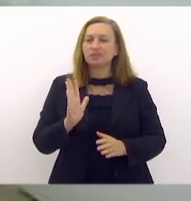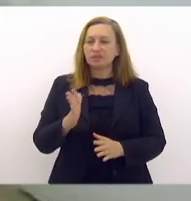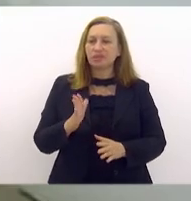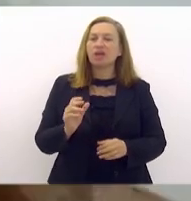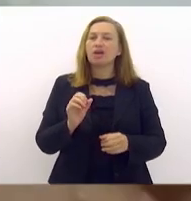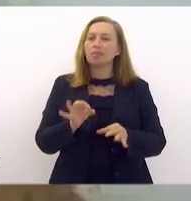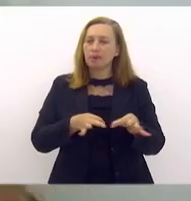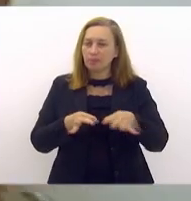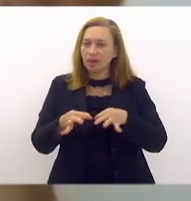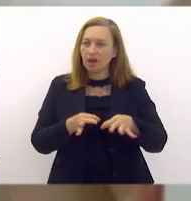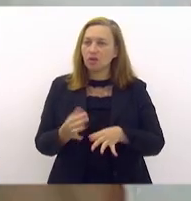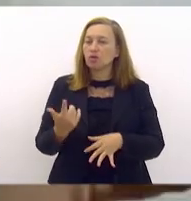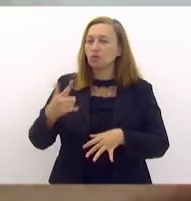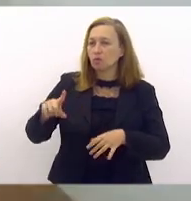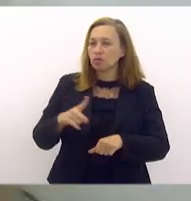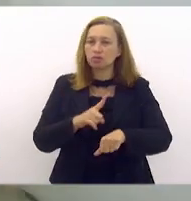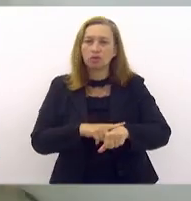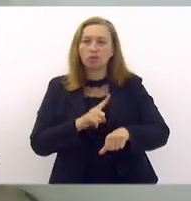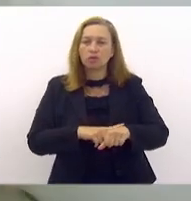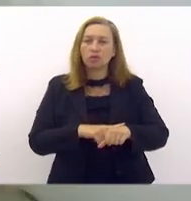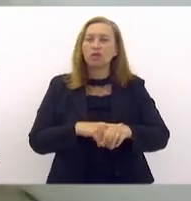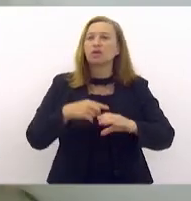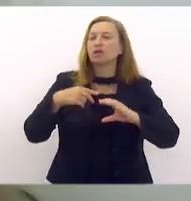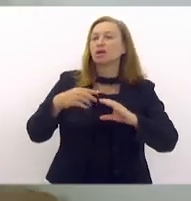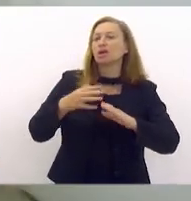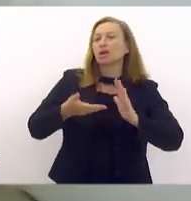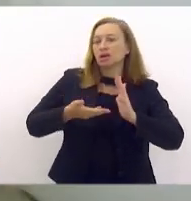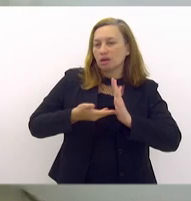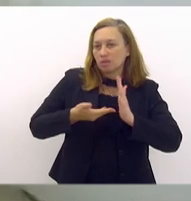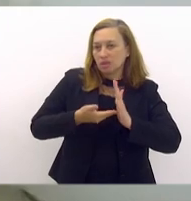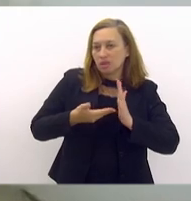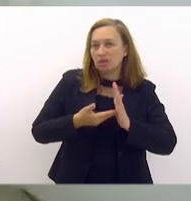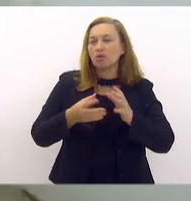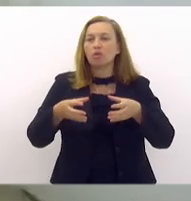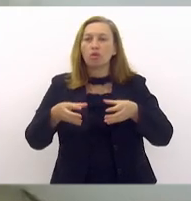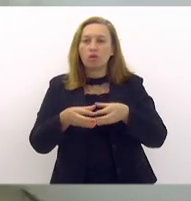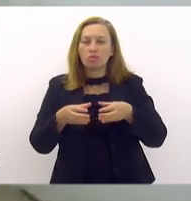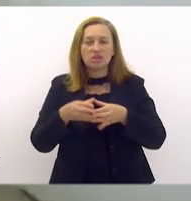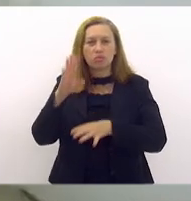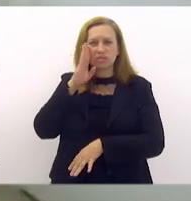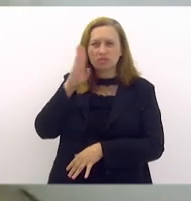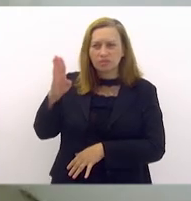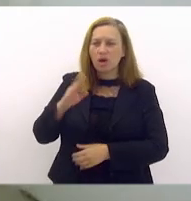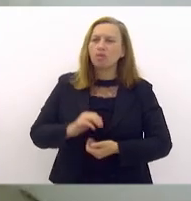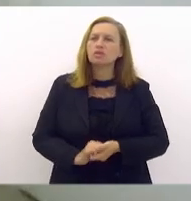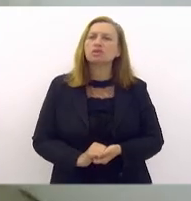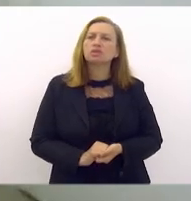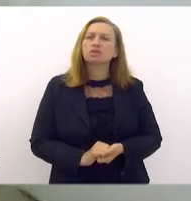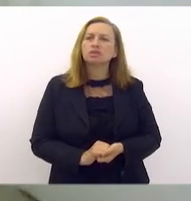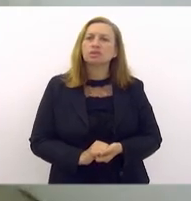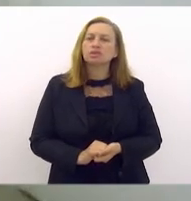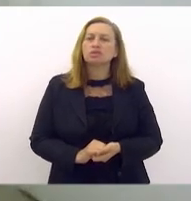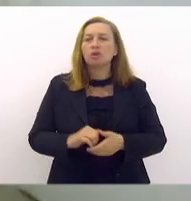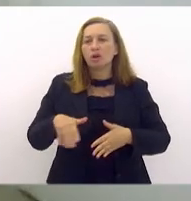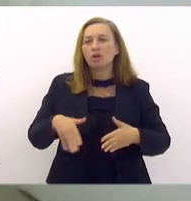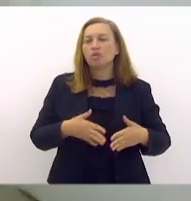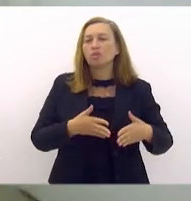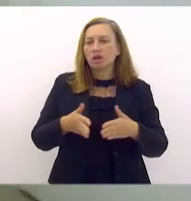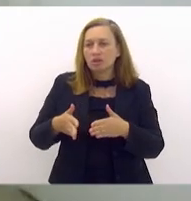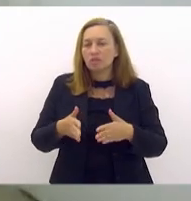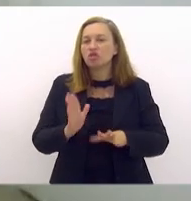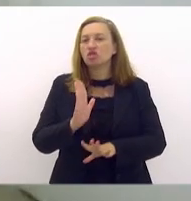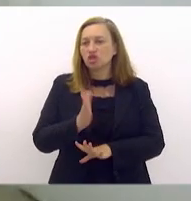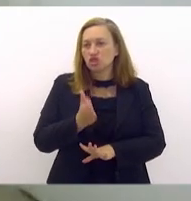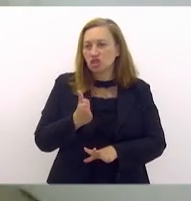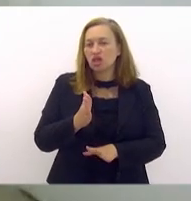outras ocasiões, com a Câmara dos Deputados, com a comissão específica. Esse é um caminho que a gente